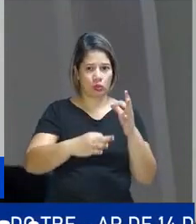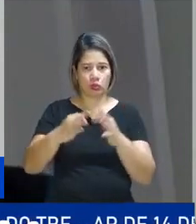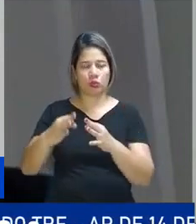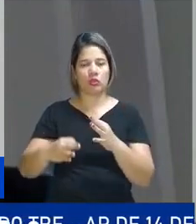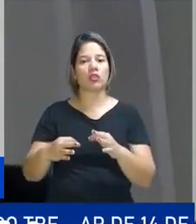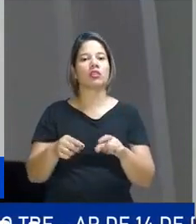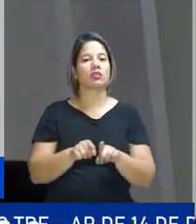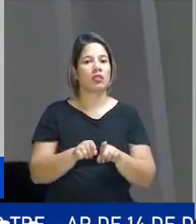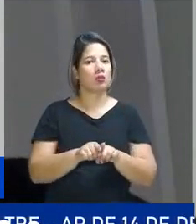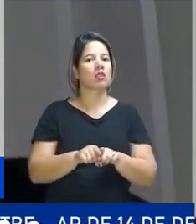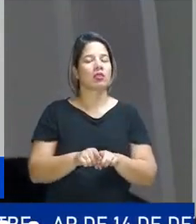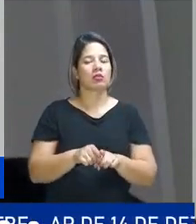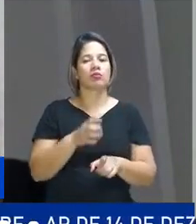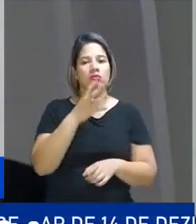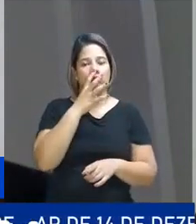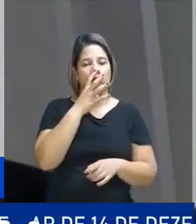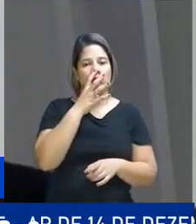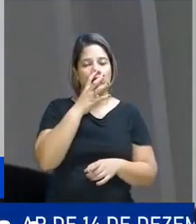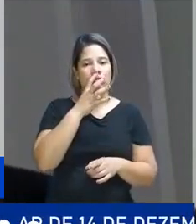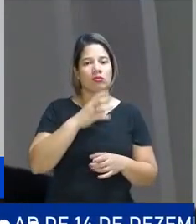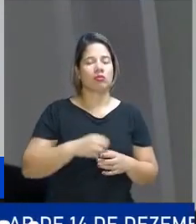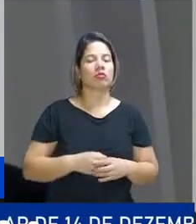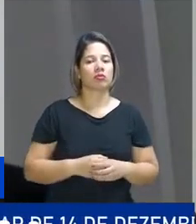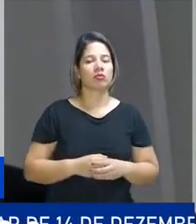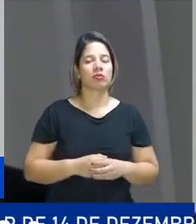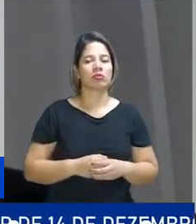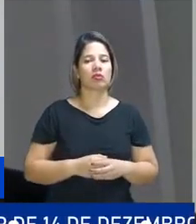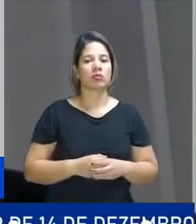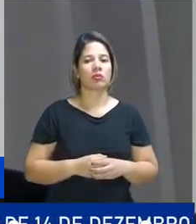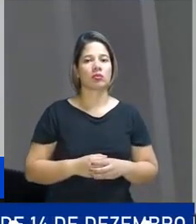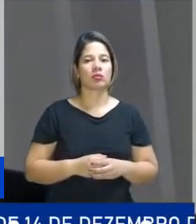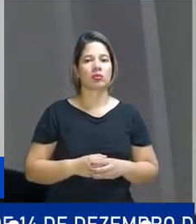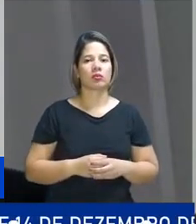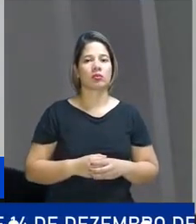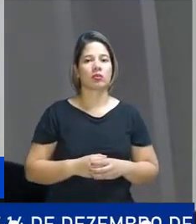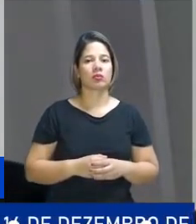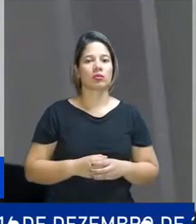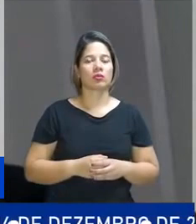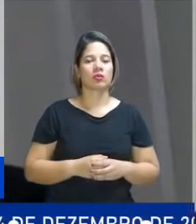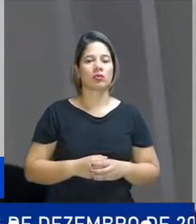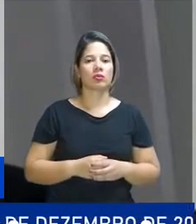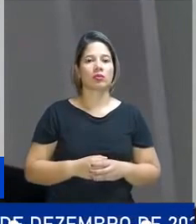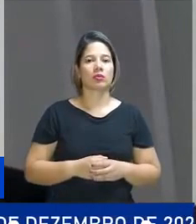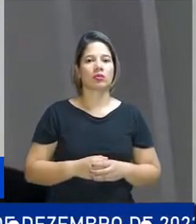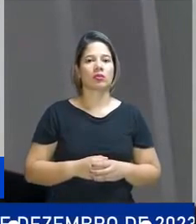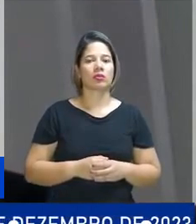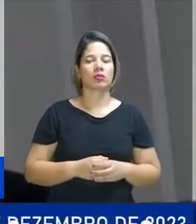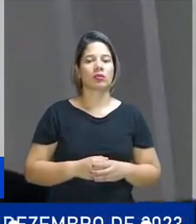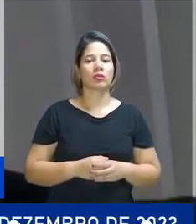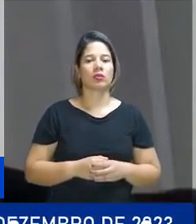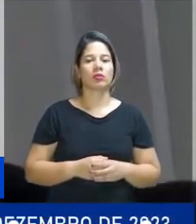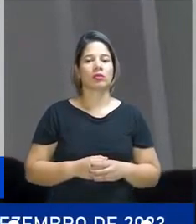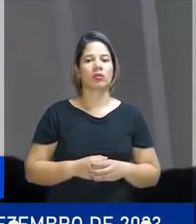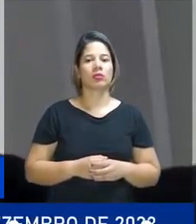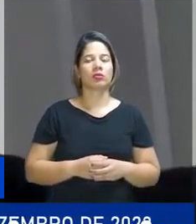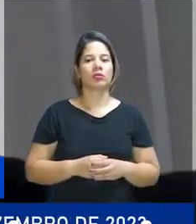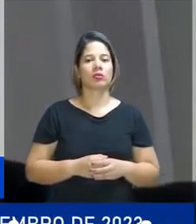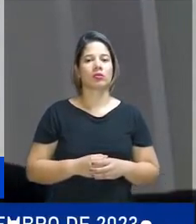primeiro grau, é sentir um pouco de usufruir o desembargo, né? Que é, na